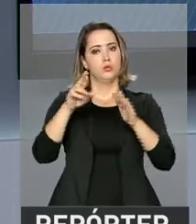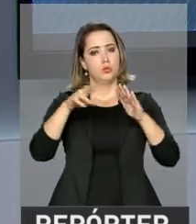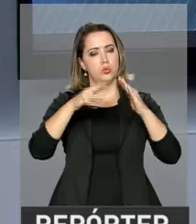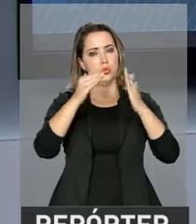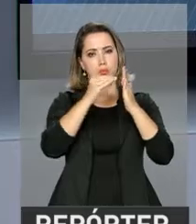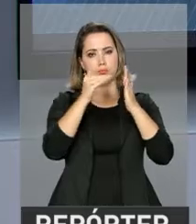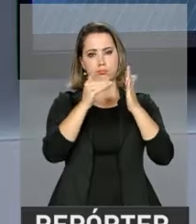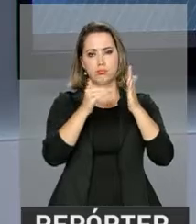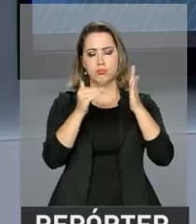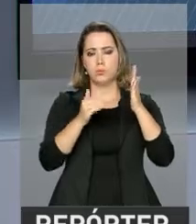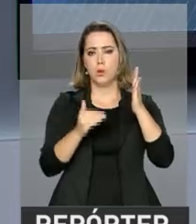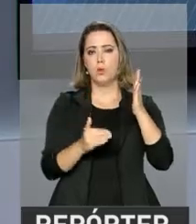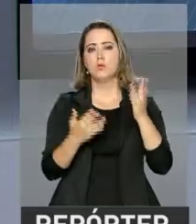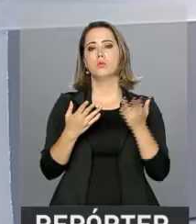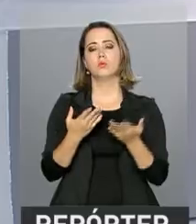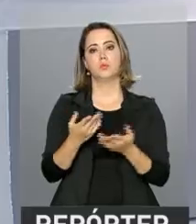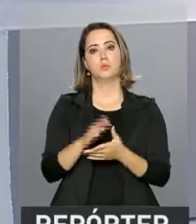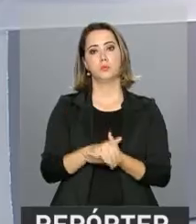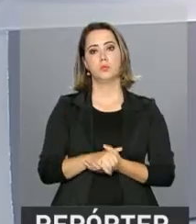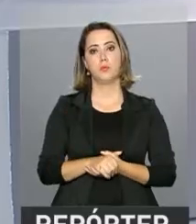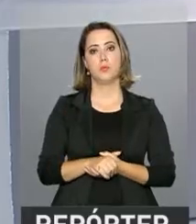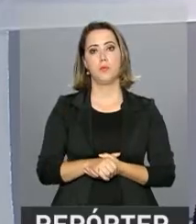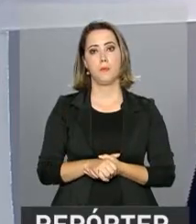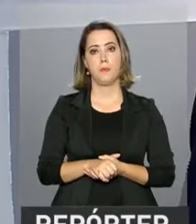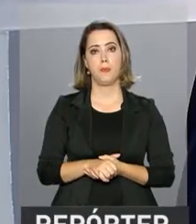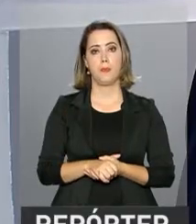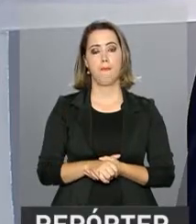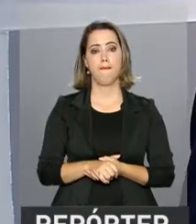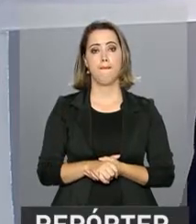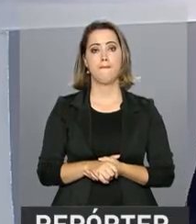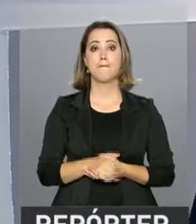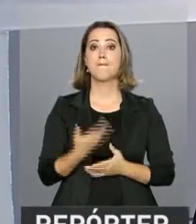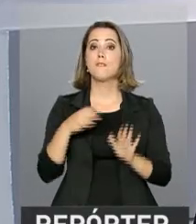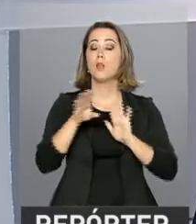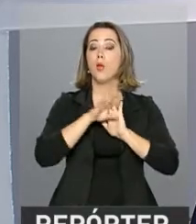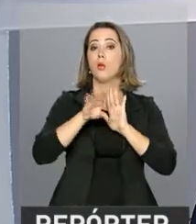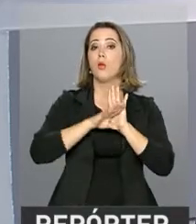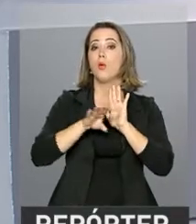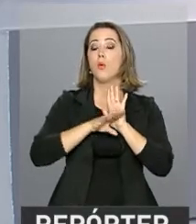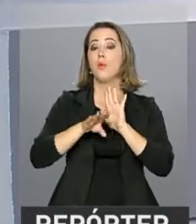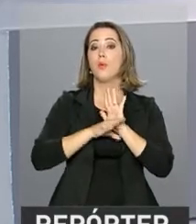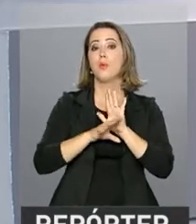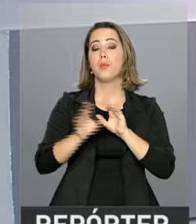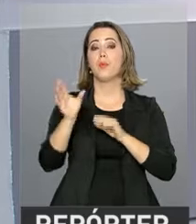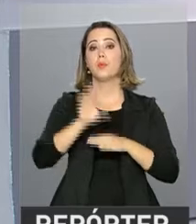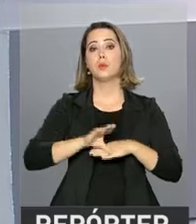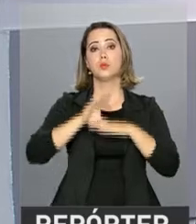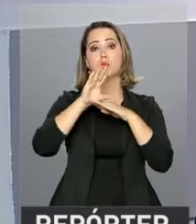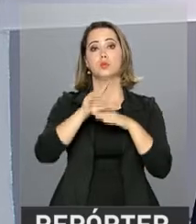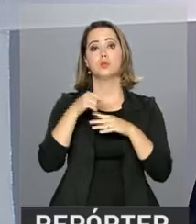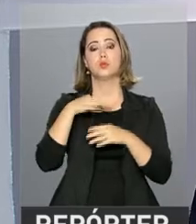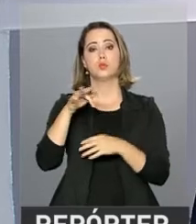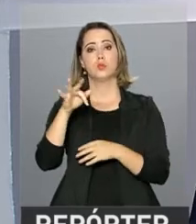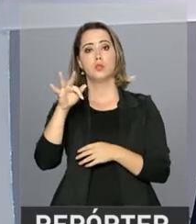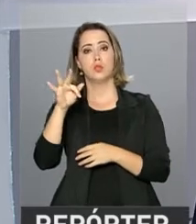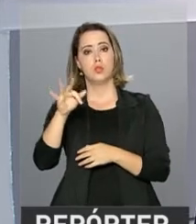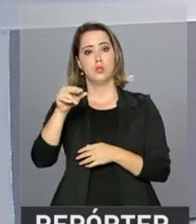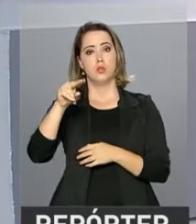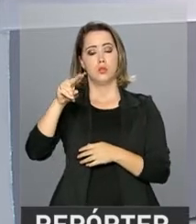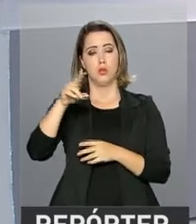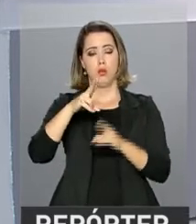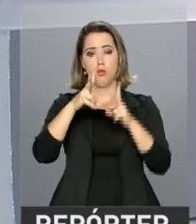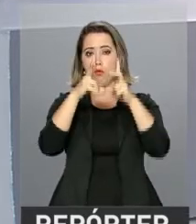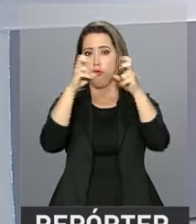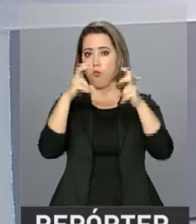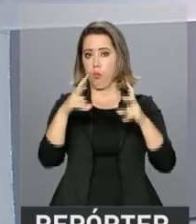redução da taxa no momento. Projeto coordenado pela Fundação Oswaldo Cruz, no Rio de Janeiro, usa uma